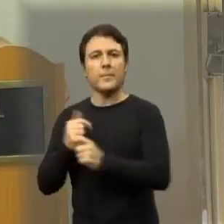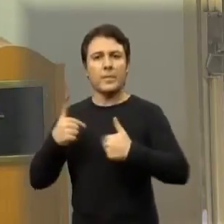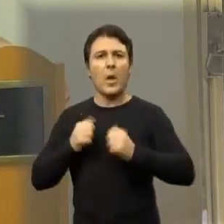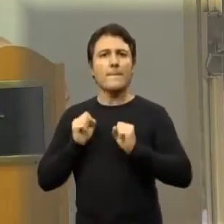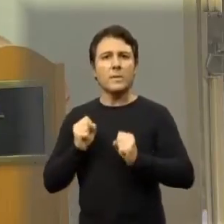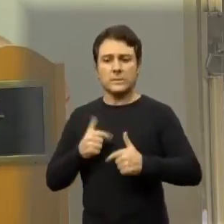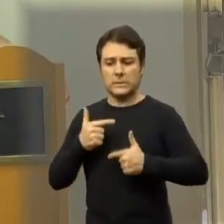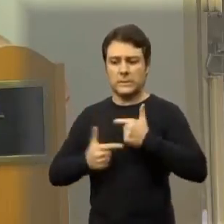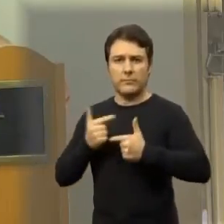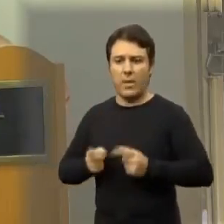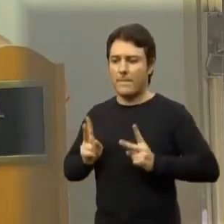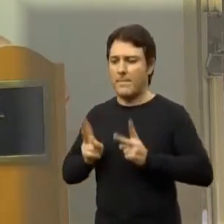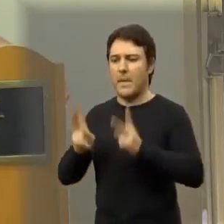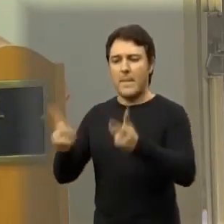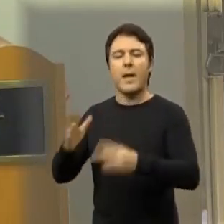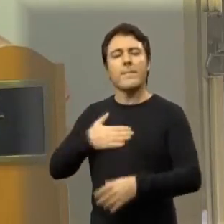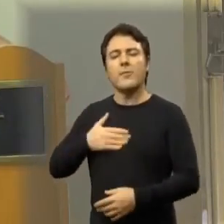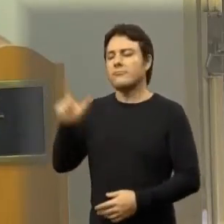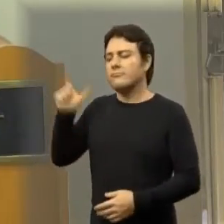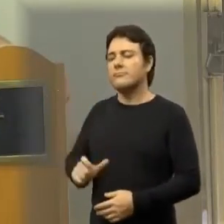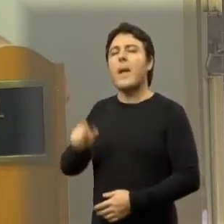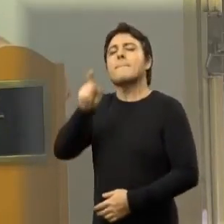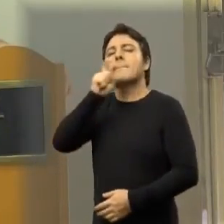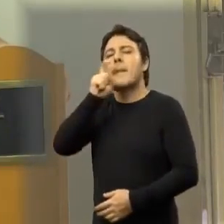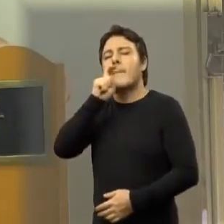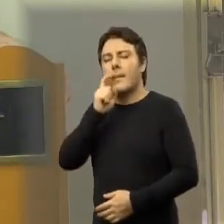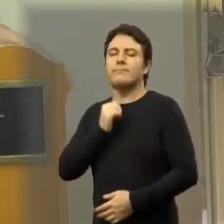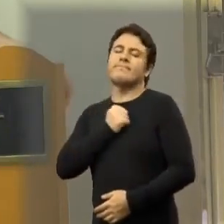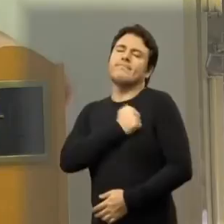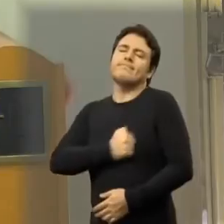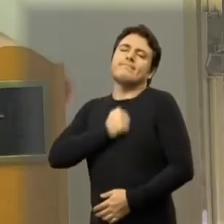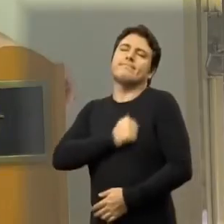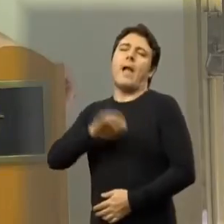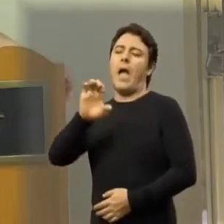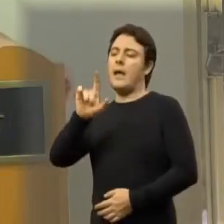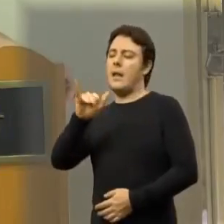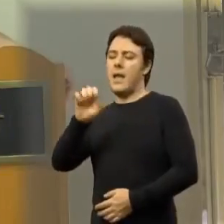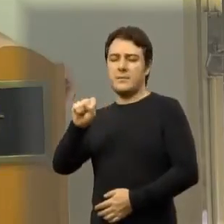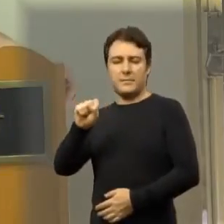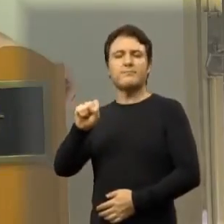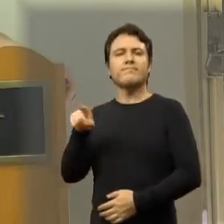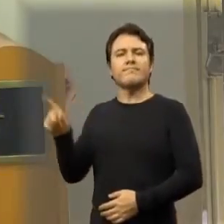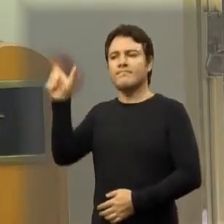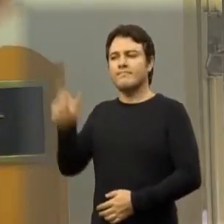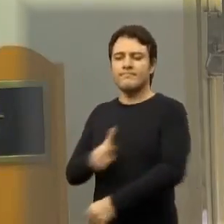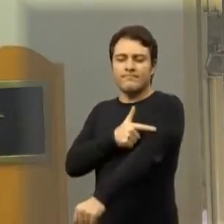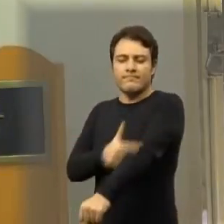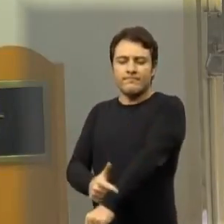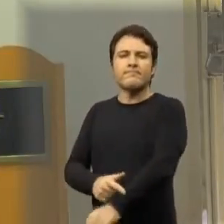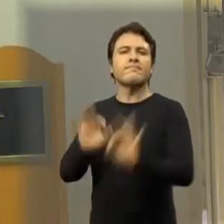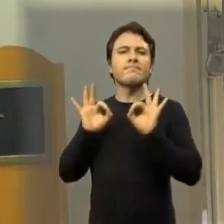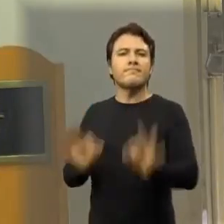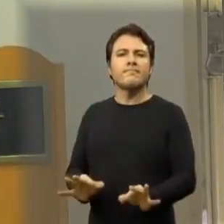dar sequência ao legado do meu querido e saudoso pai, Elias Damos, pessoa honesta, íntegra